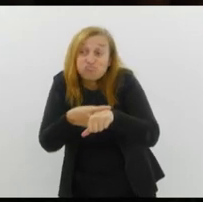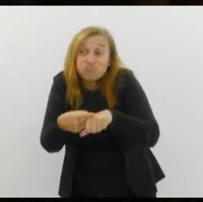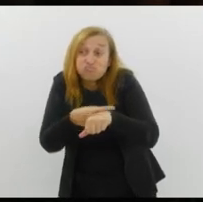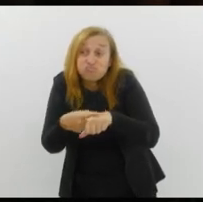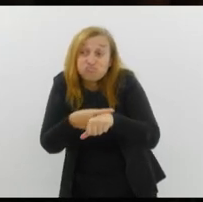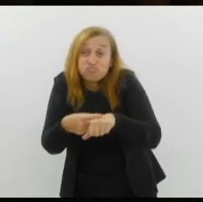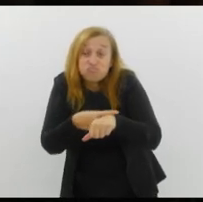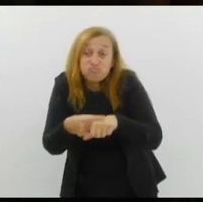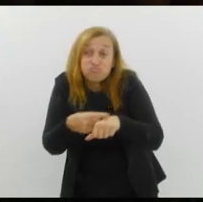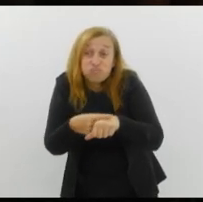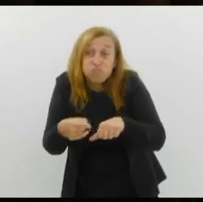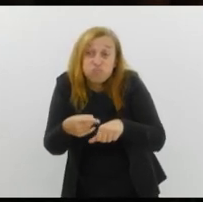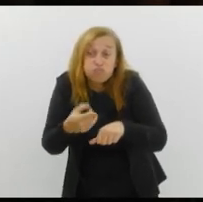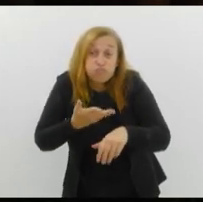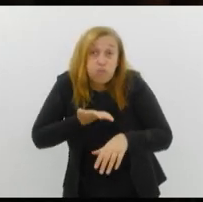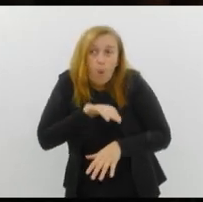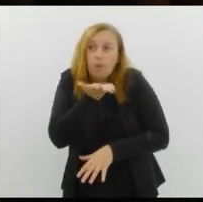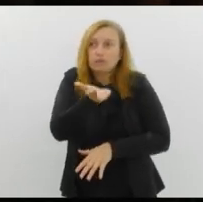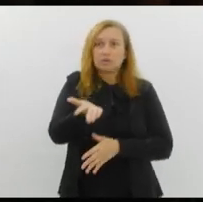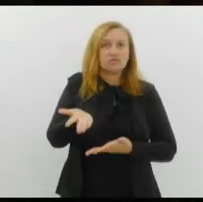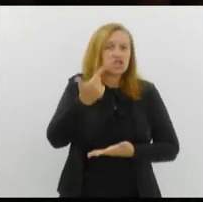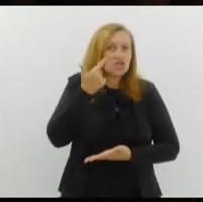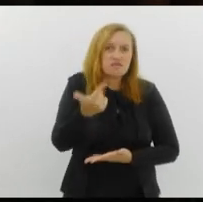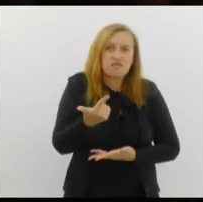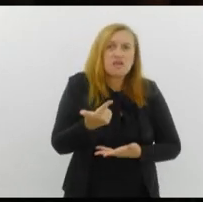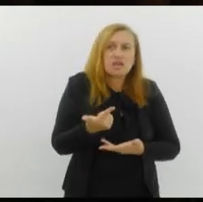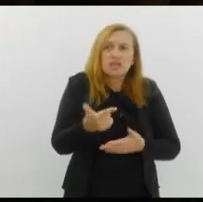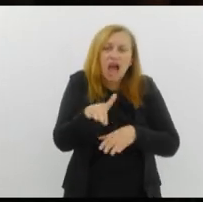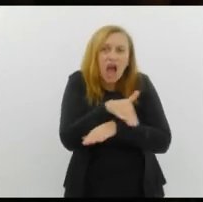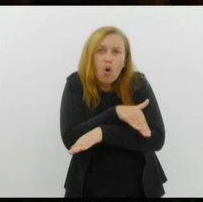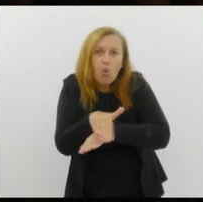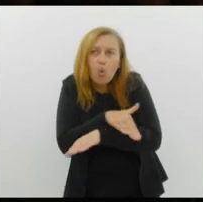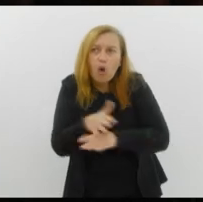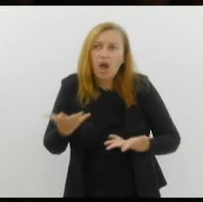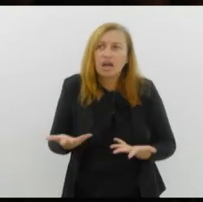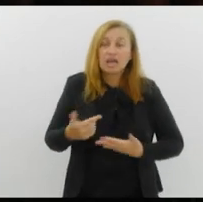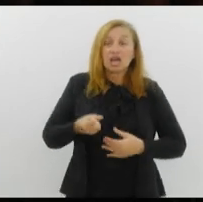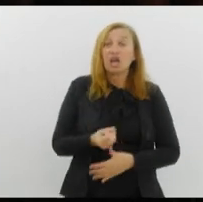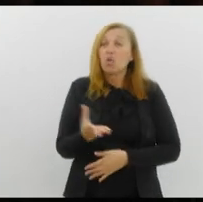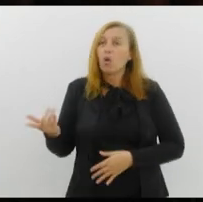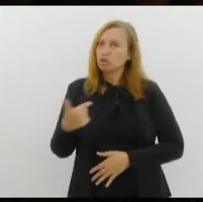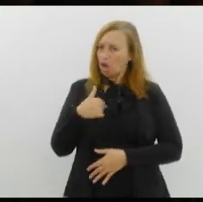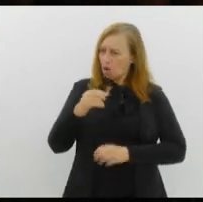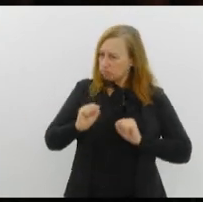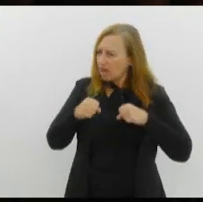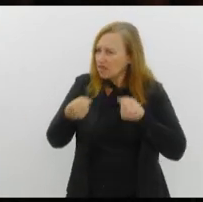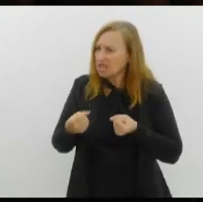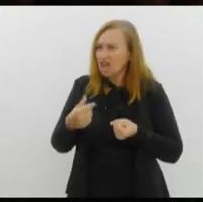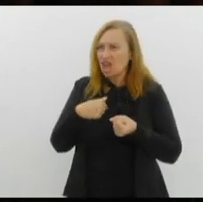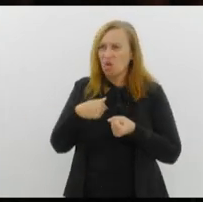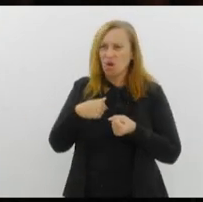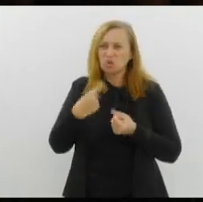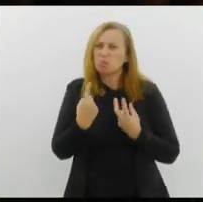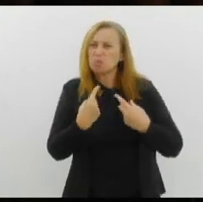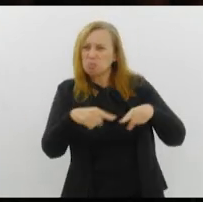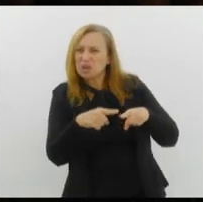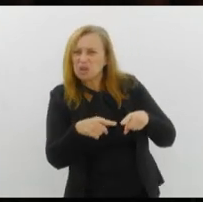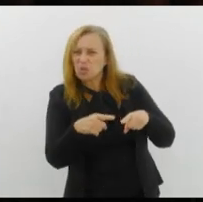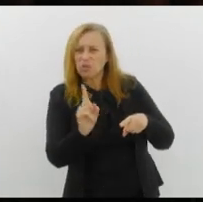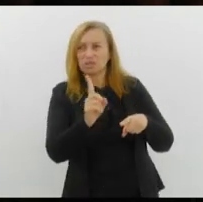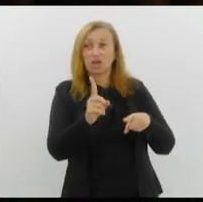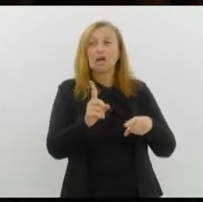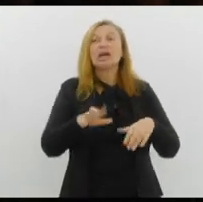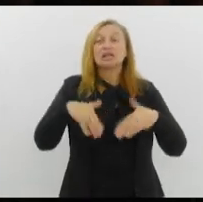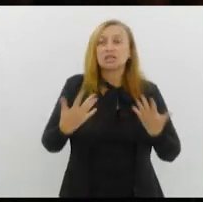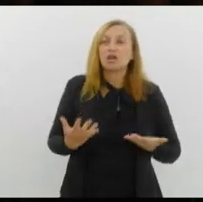ali. Então, enquanto eu for me defender, eu estou atacando. Então, jornalista